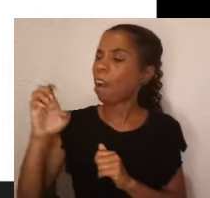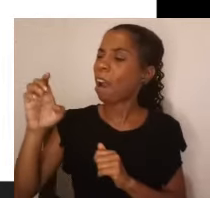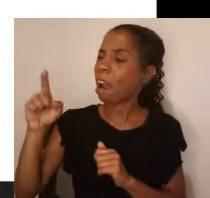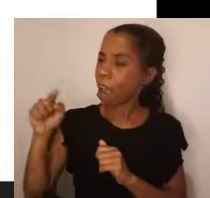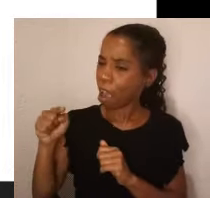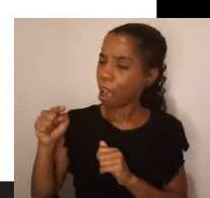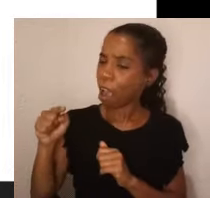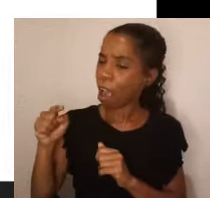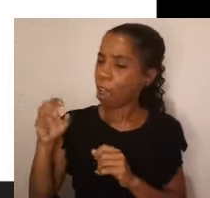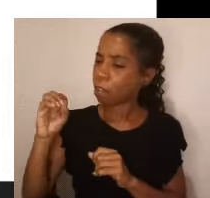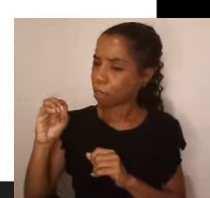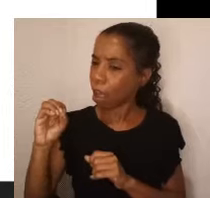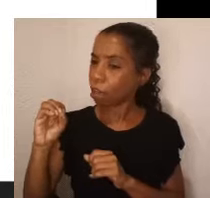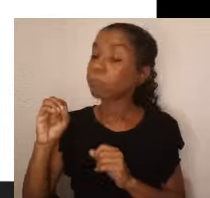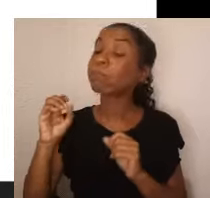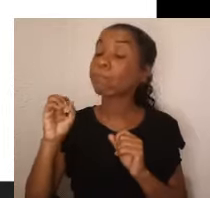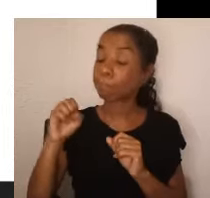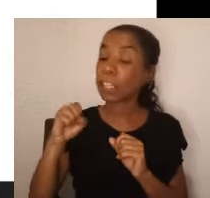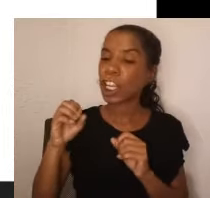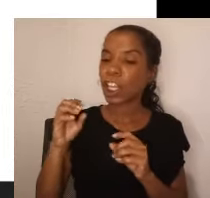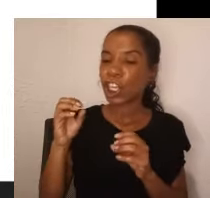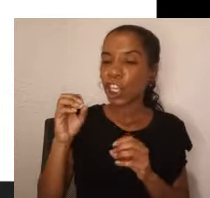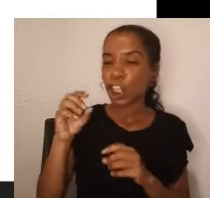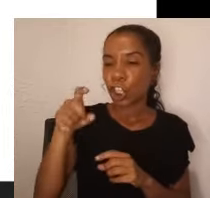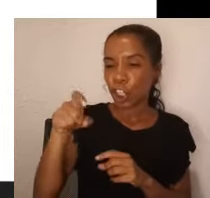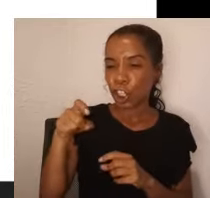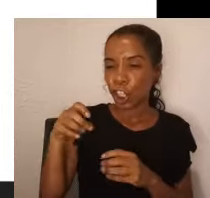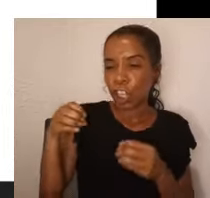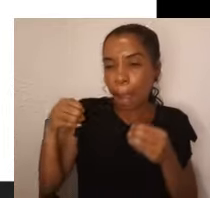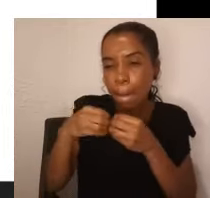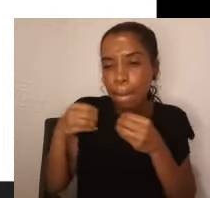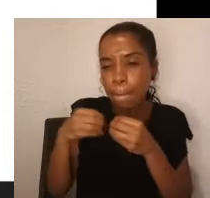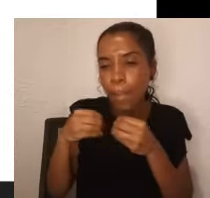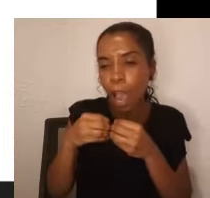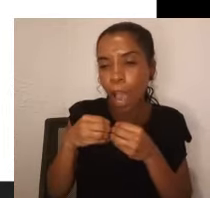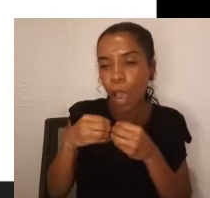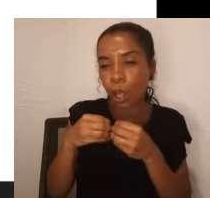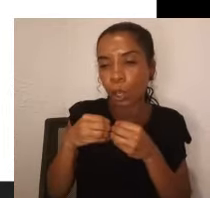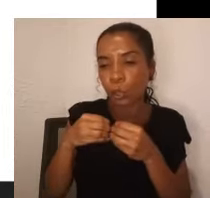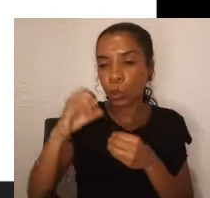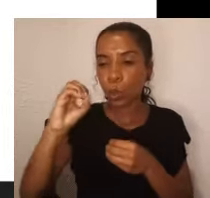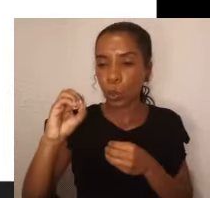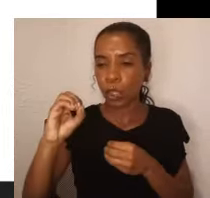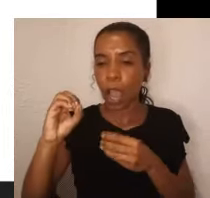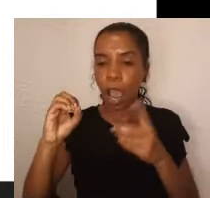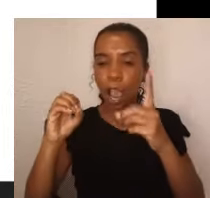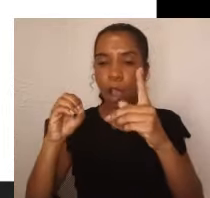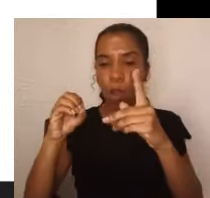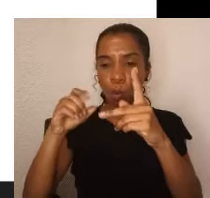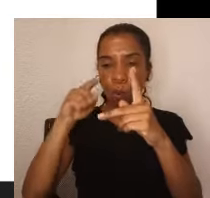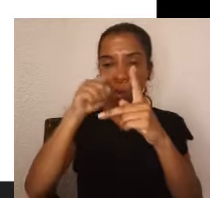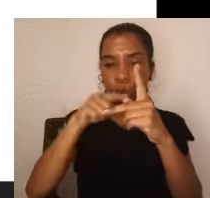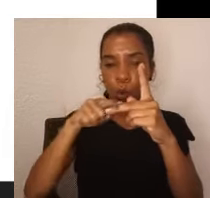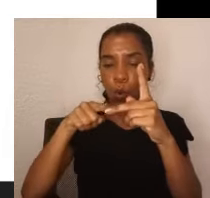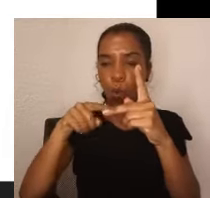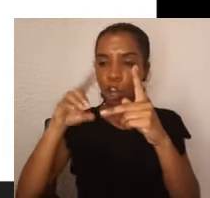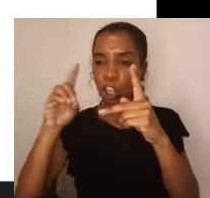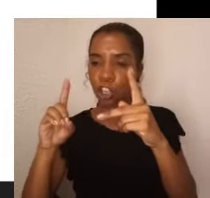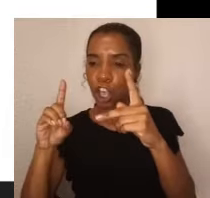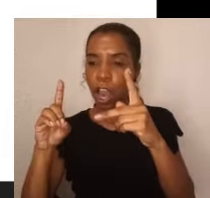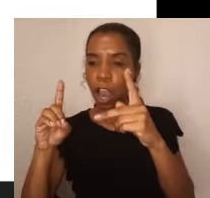quando o x se aproximar do zero pela direita ou pela esquerda, o valor da função vai